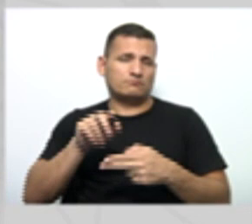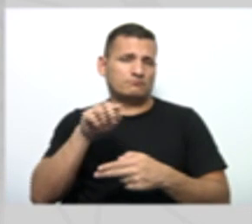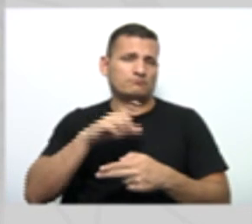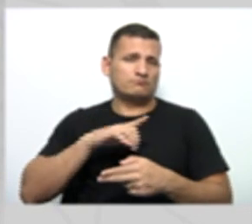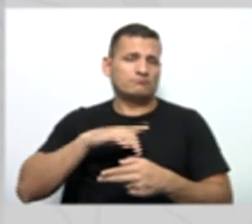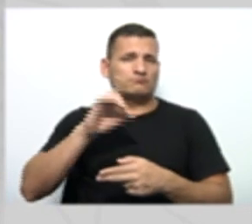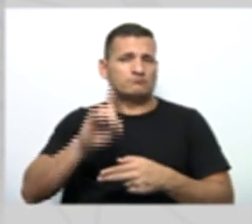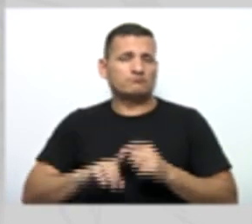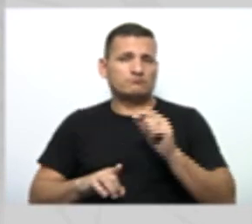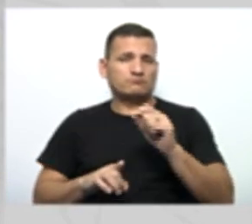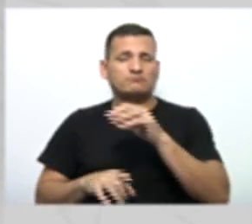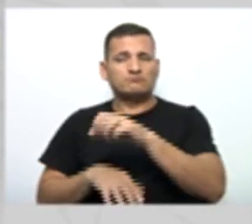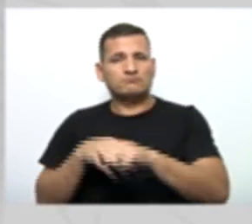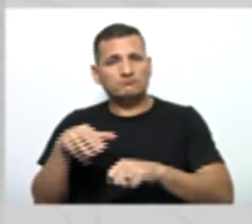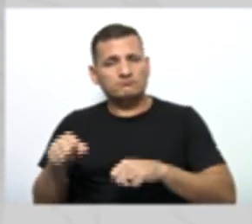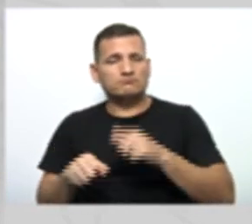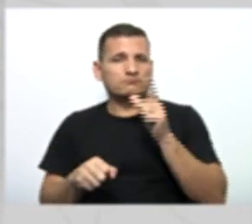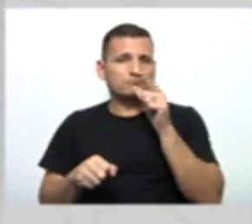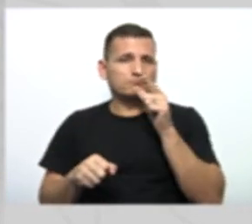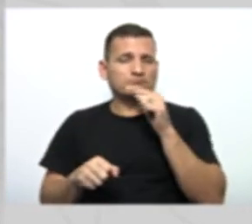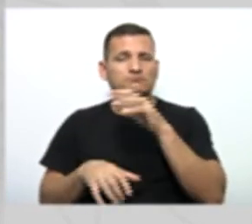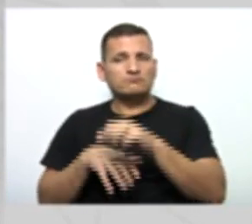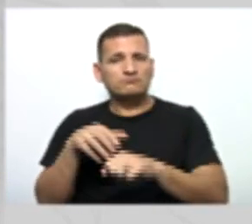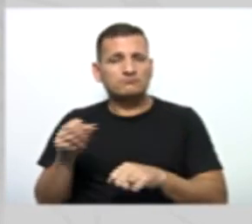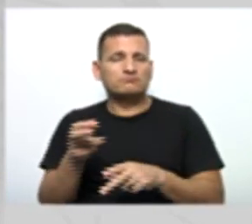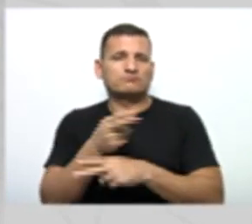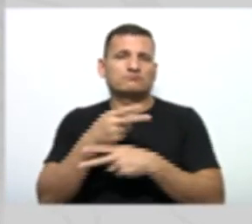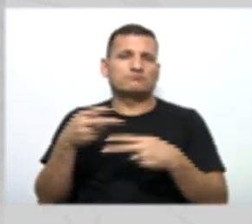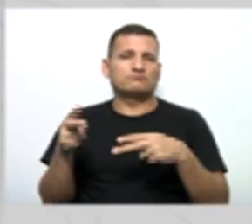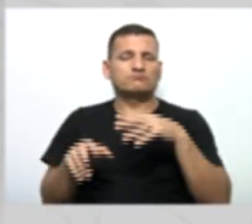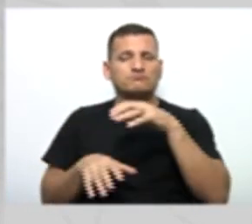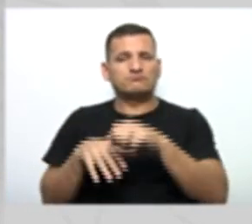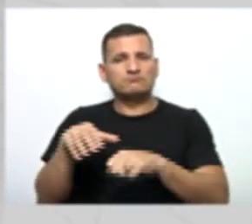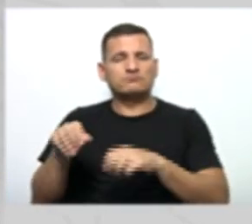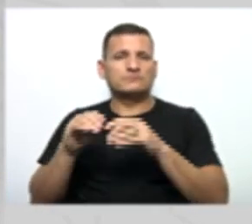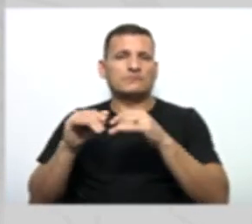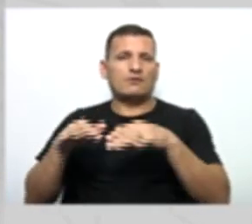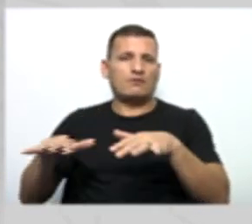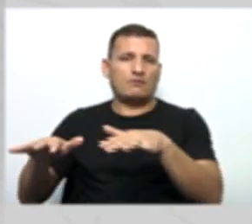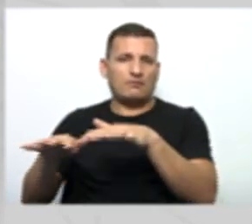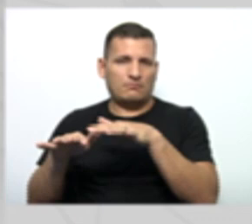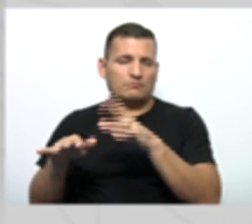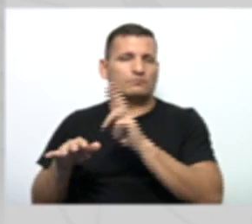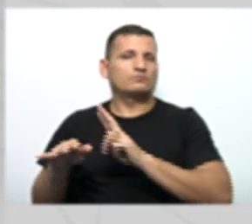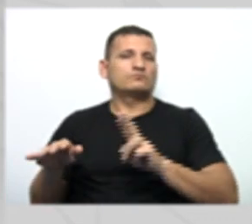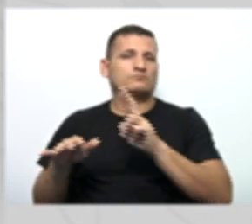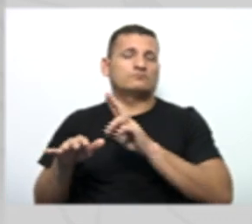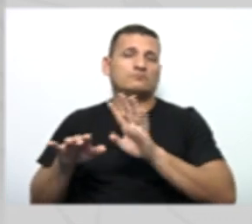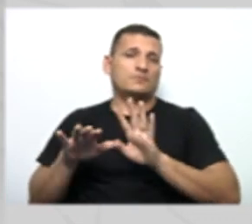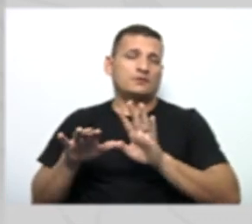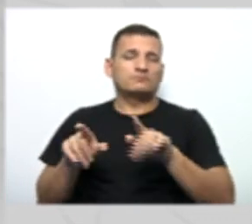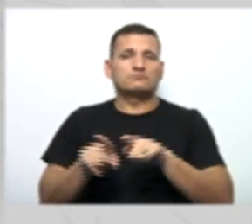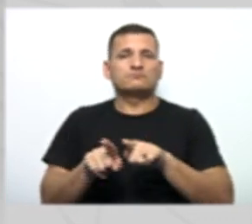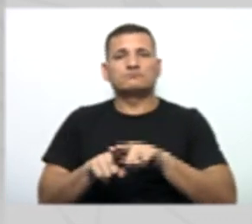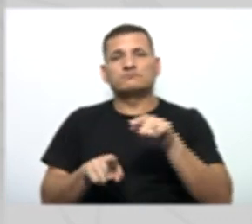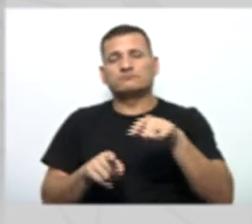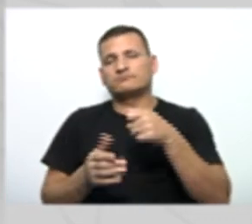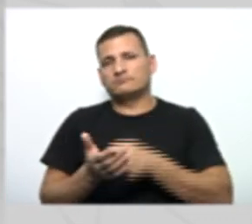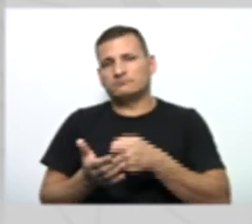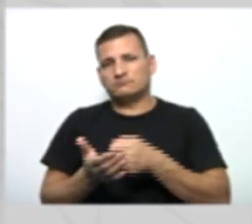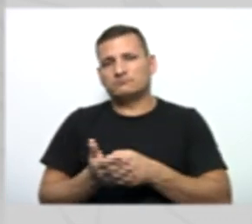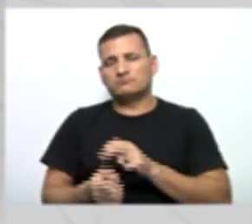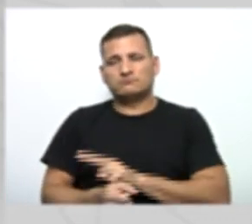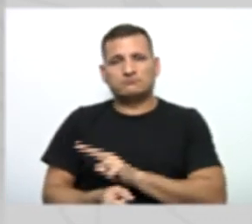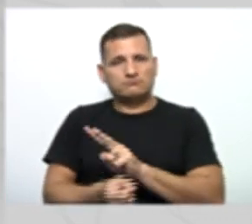utilizar as águas, você tem o direito de utilizar o ar, tem o direito de utilizar o solo. Mas você também tem o dever de proteger esse